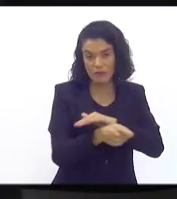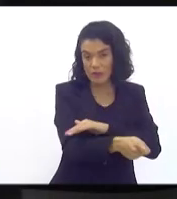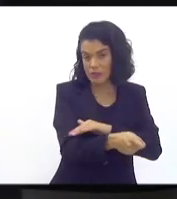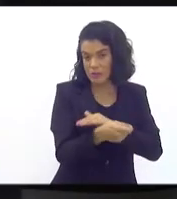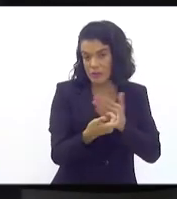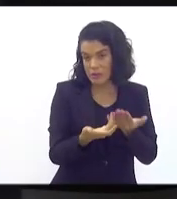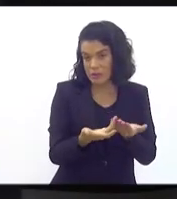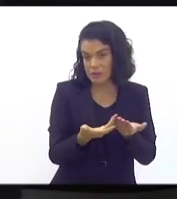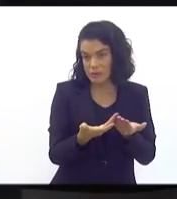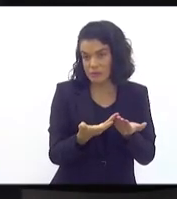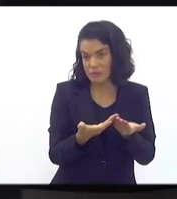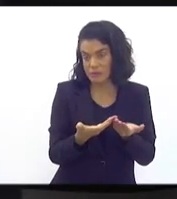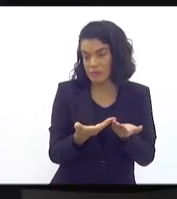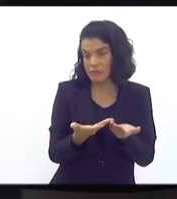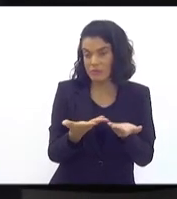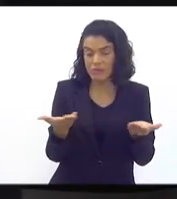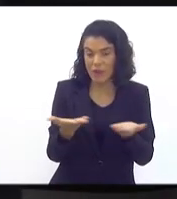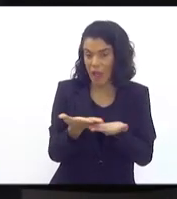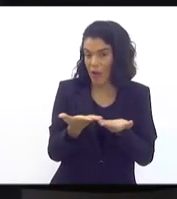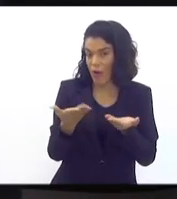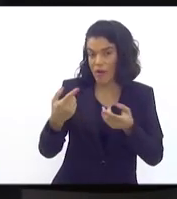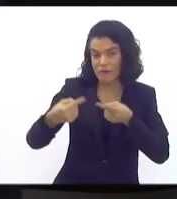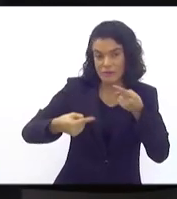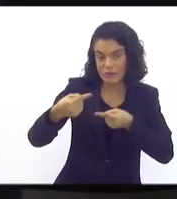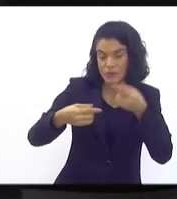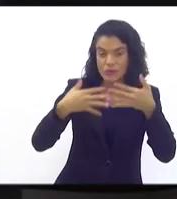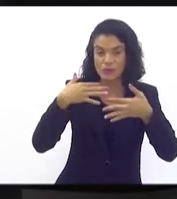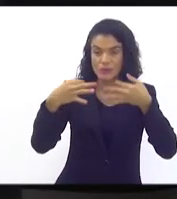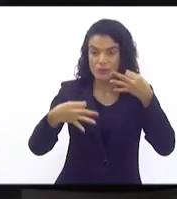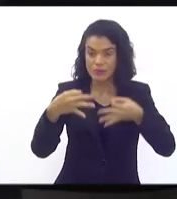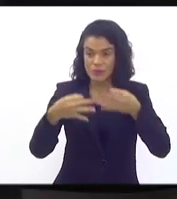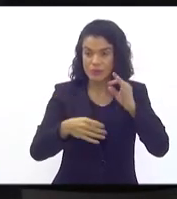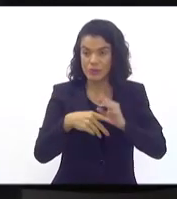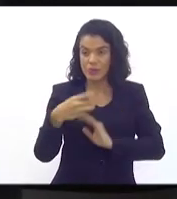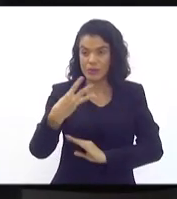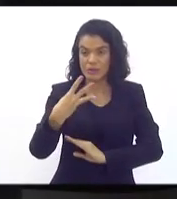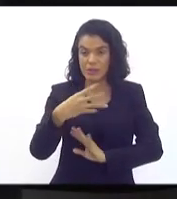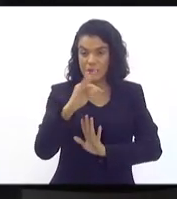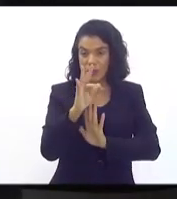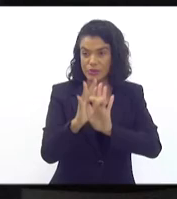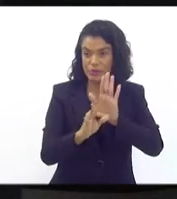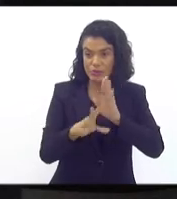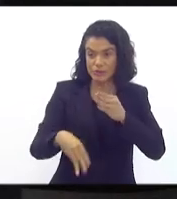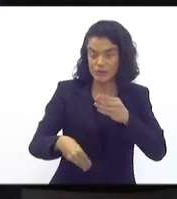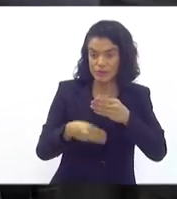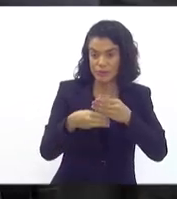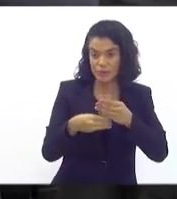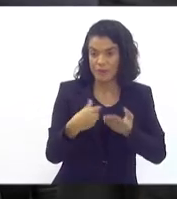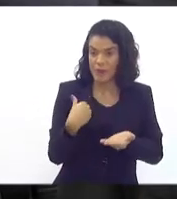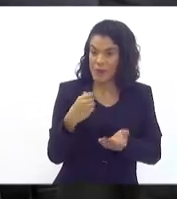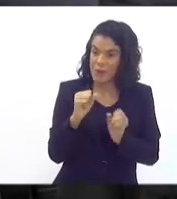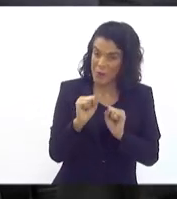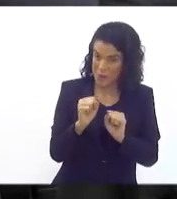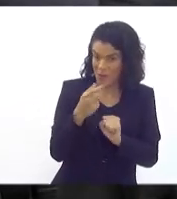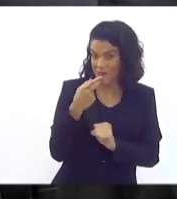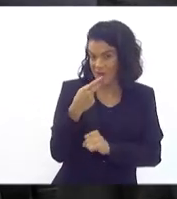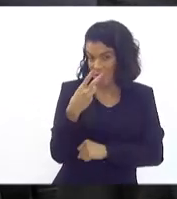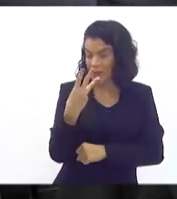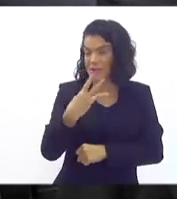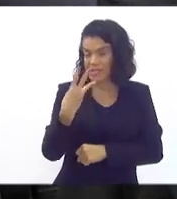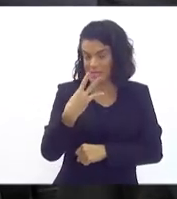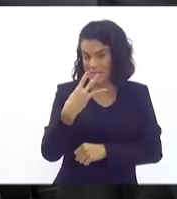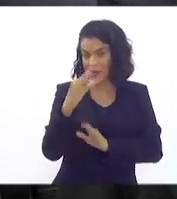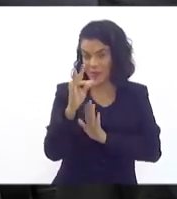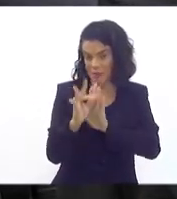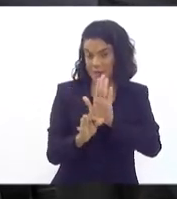motivo pelo qual está sendo discutido na justiça o terceiro aditiva é isso que eu posso dizer do terceiro tema aditivo